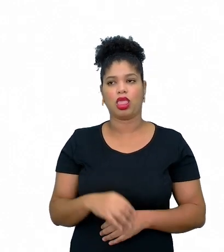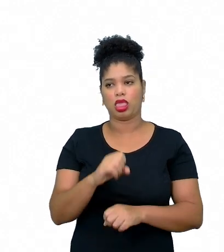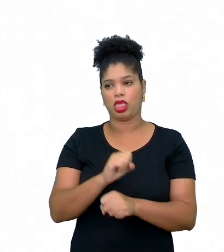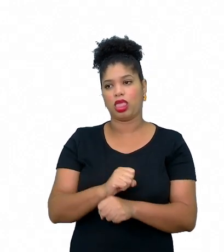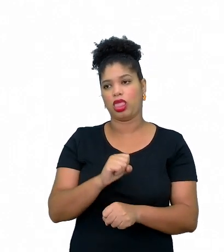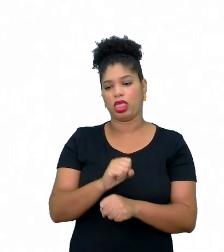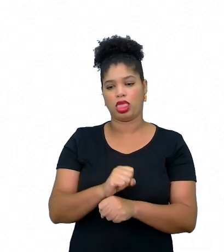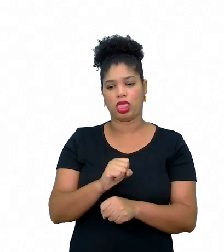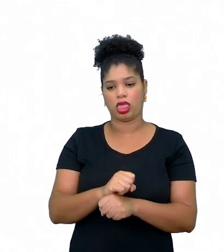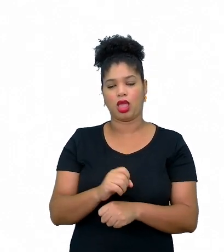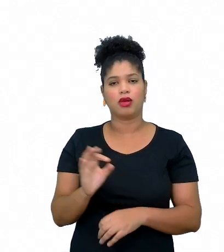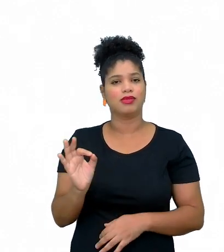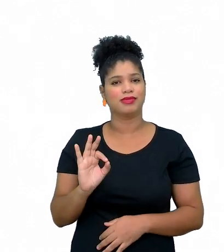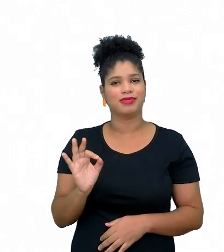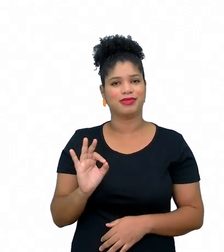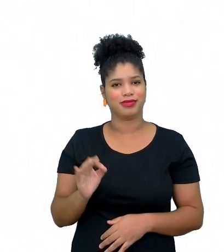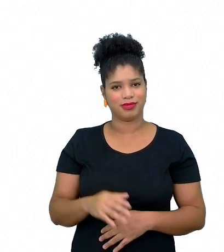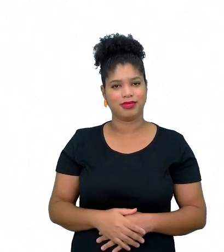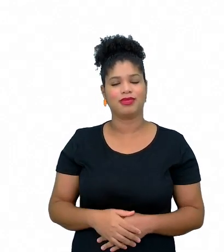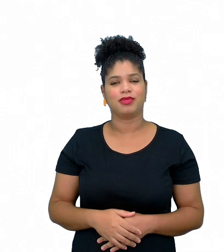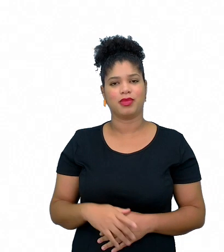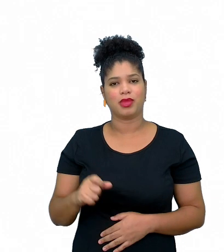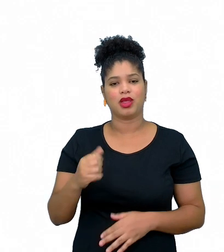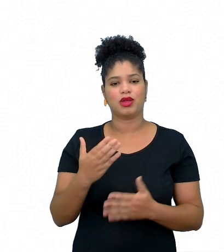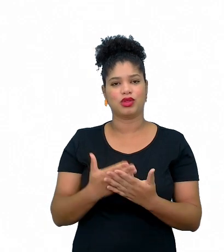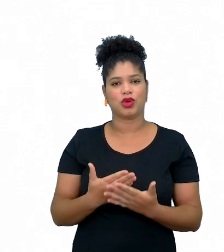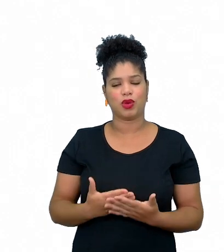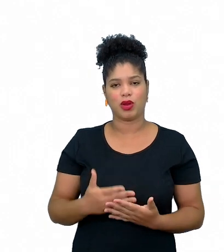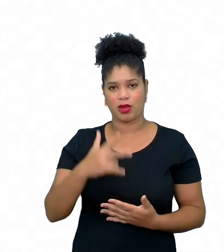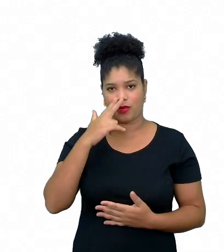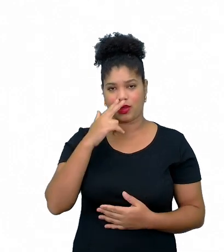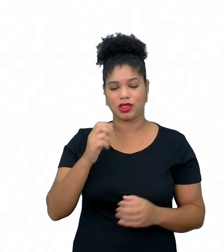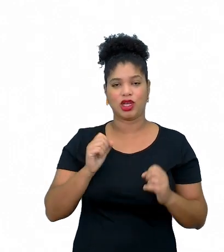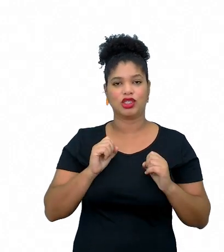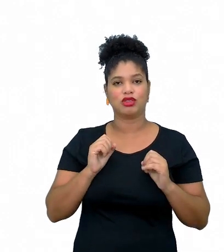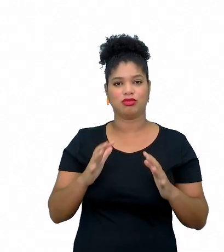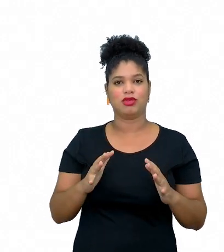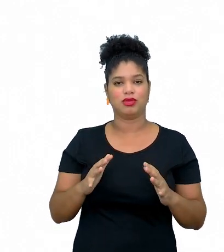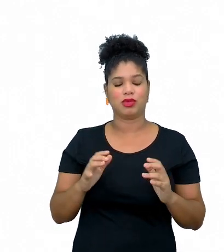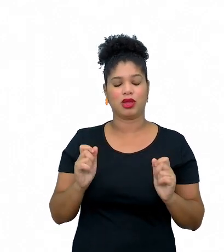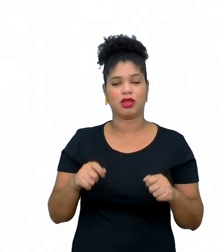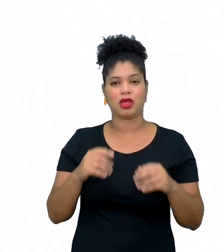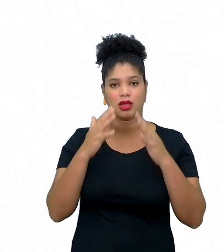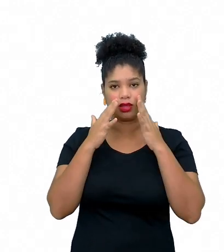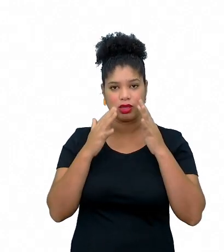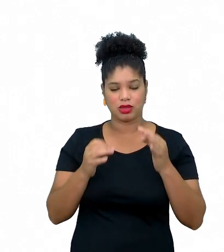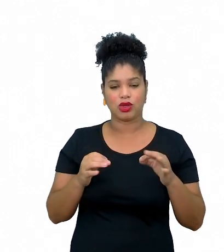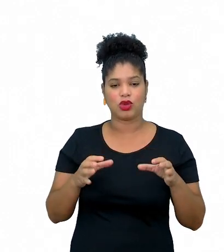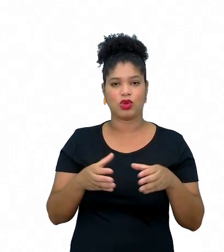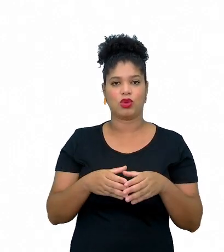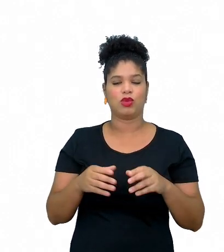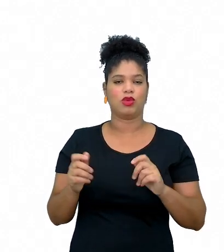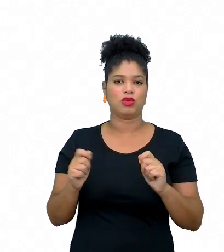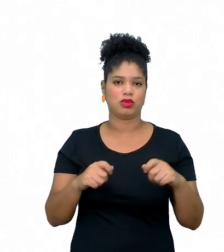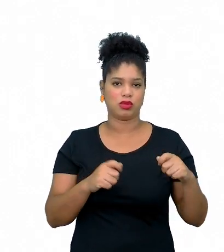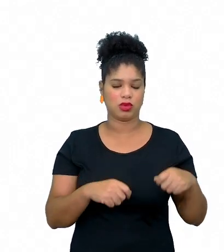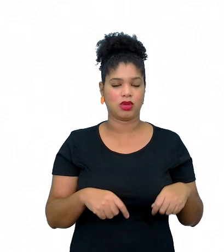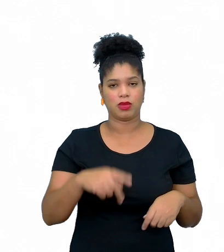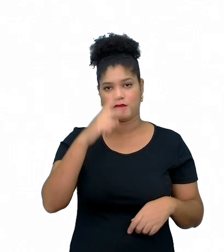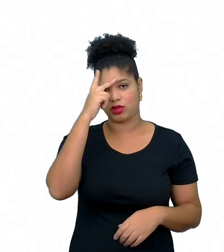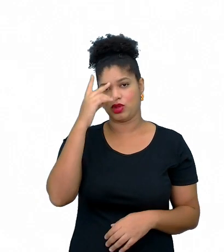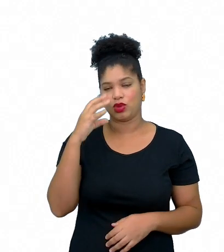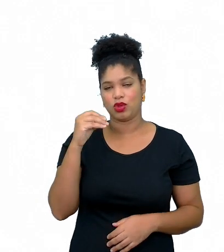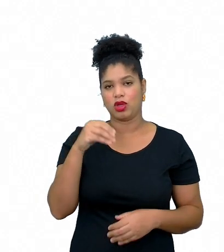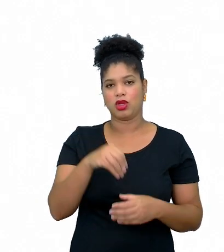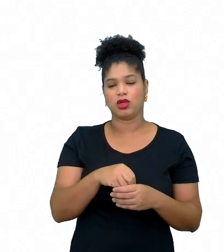monótona, talvez, que a aula seja mais dinâmica, porque ele vai ouvir os pares, ele vai ouvir as pessoas